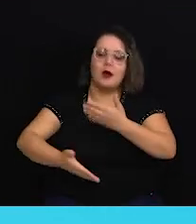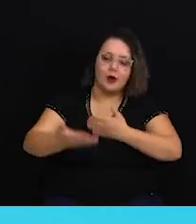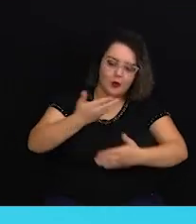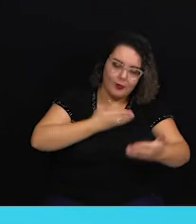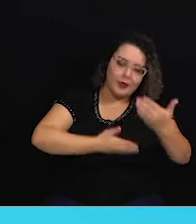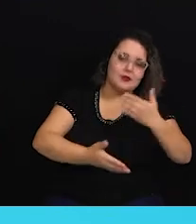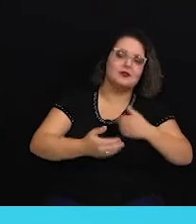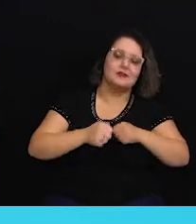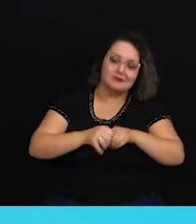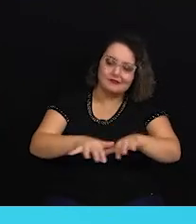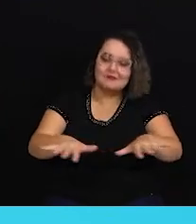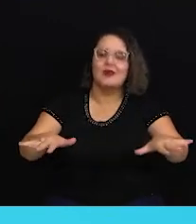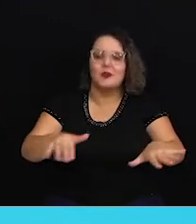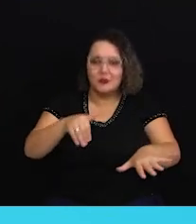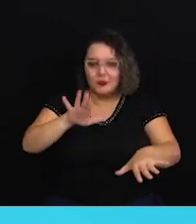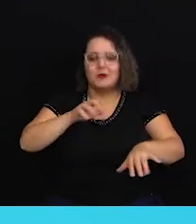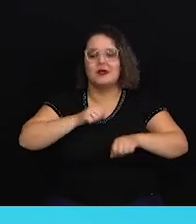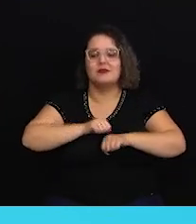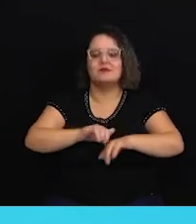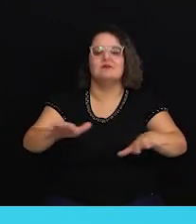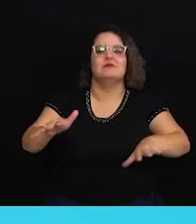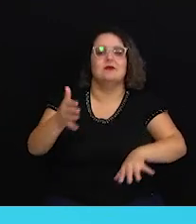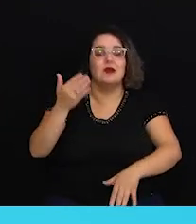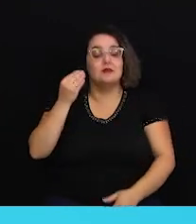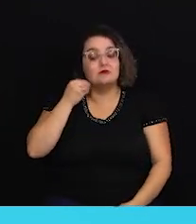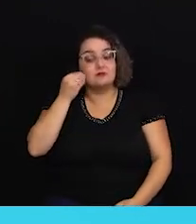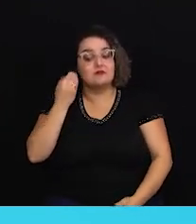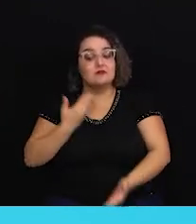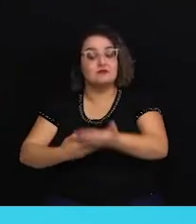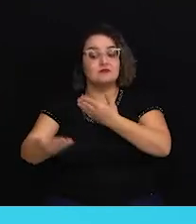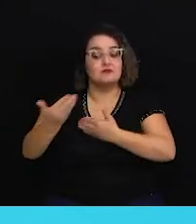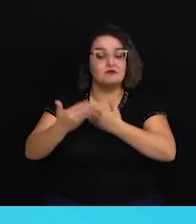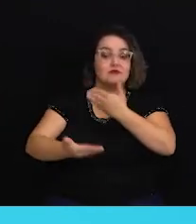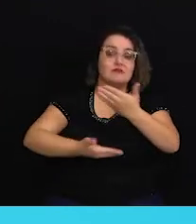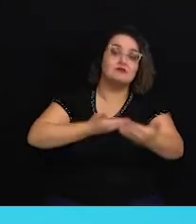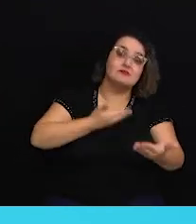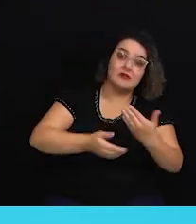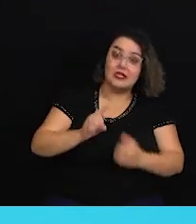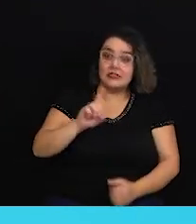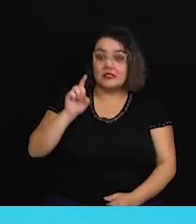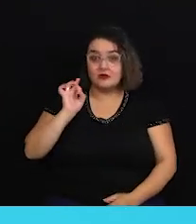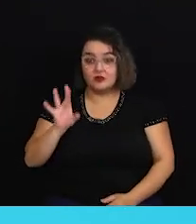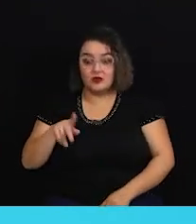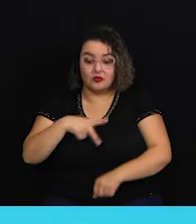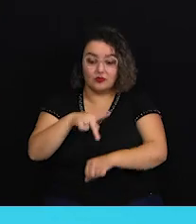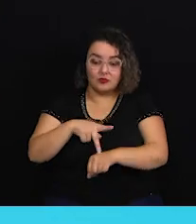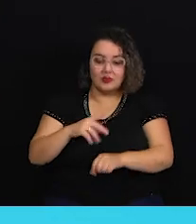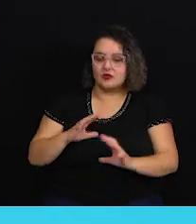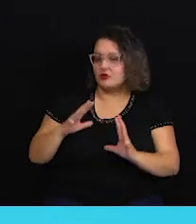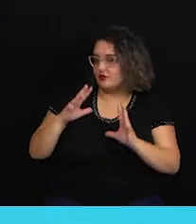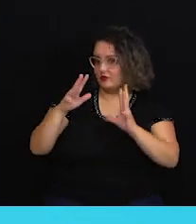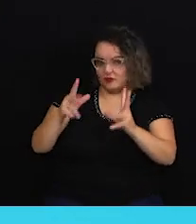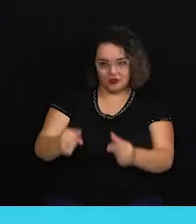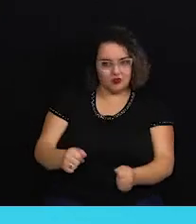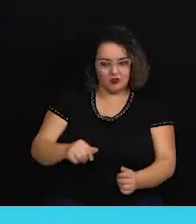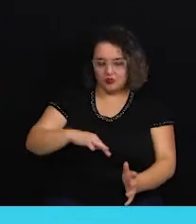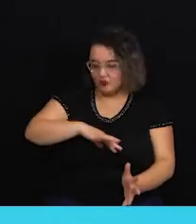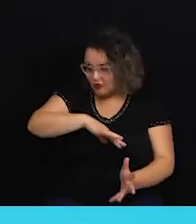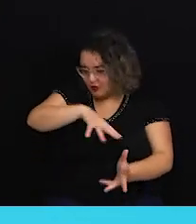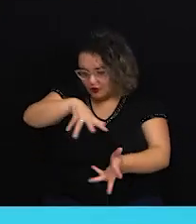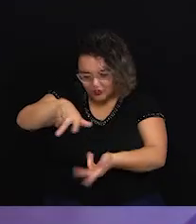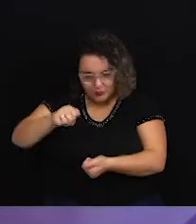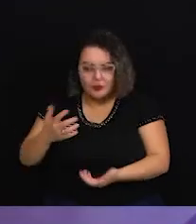gente aprende também, quanto mais divide, vai trocando experiências com profissionais não só do país, mas também de toda a parte do